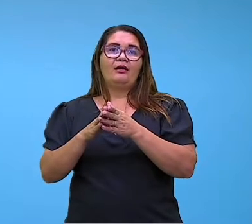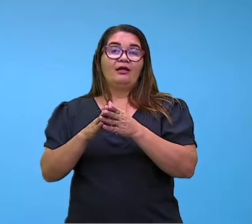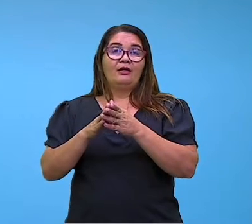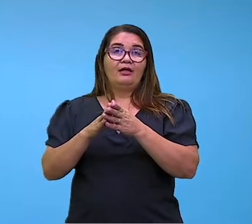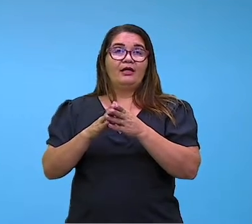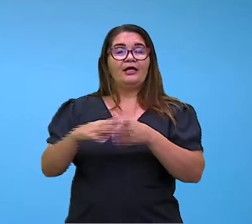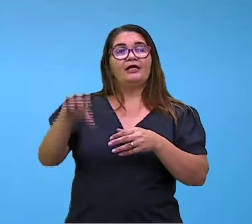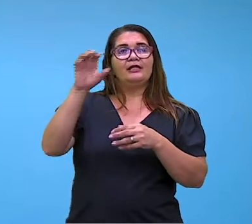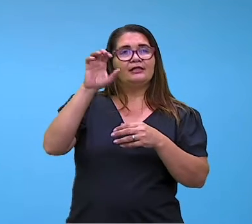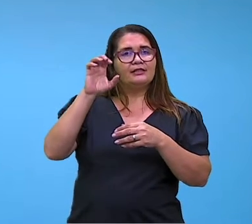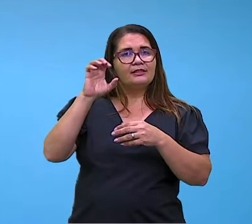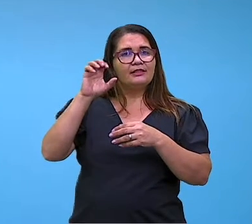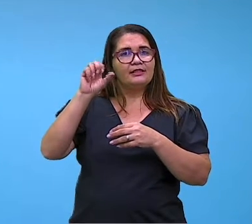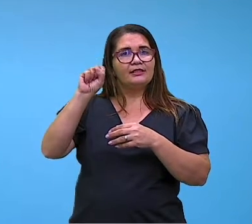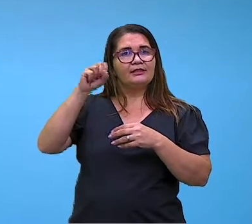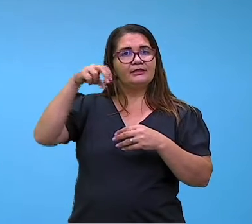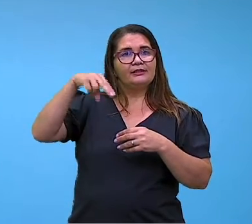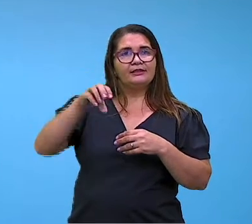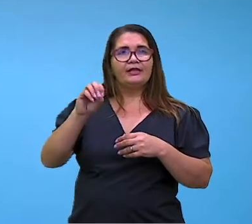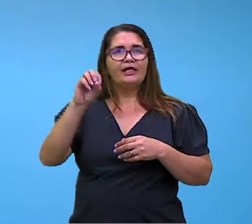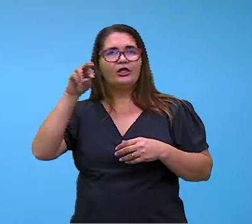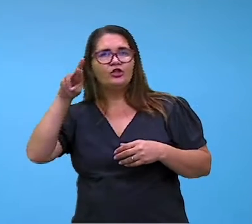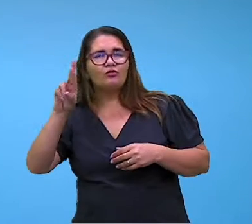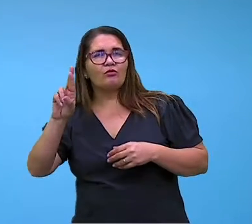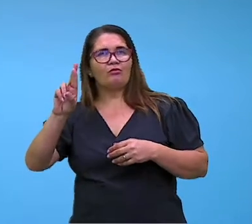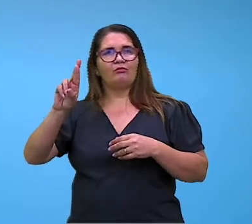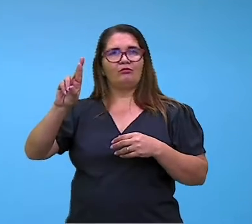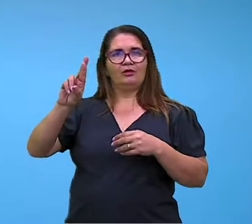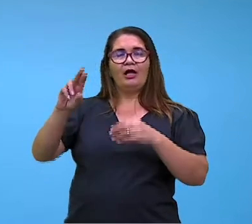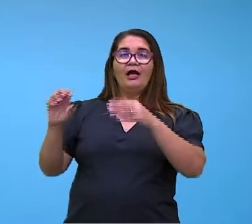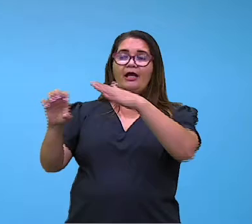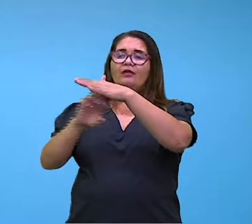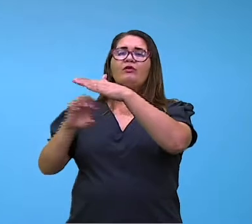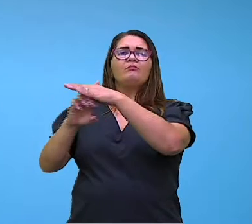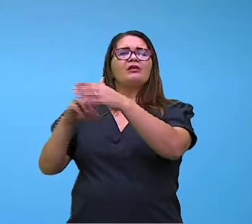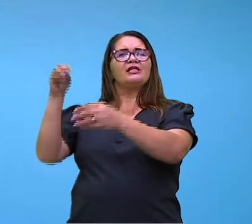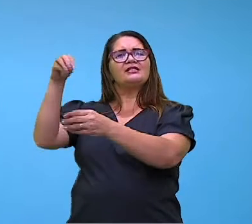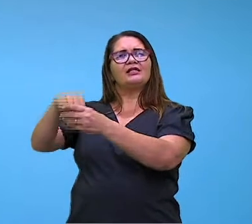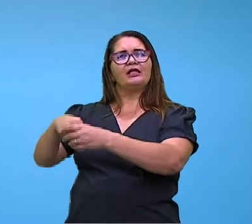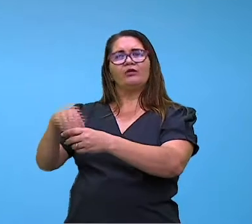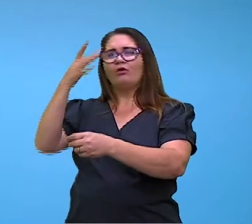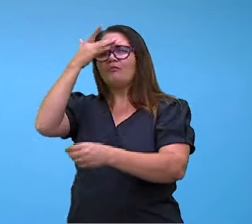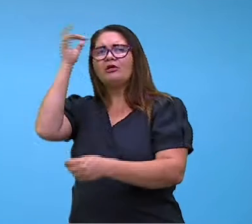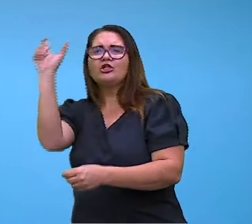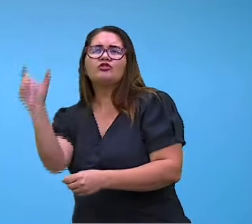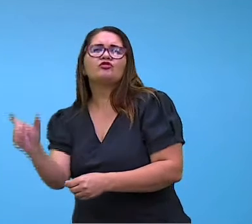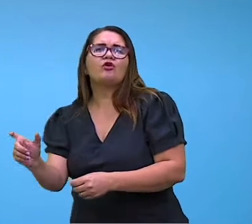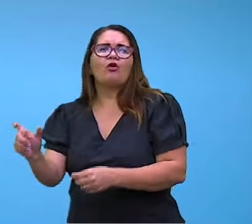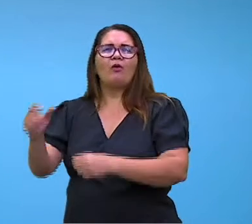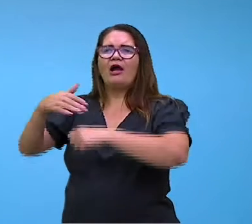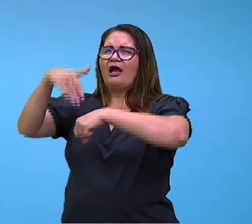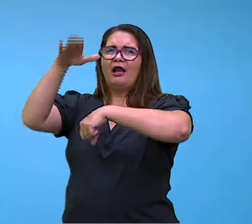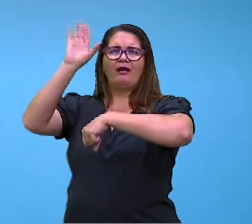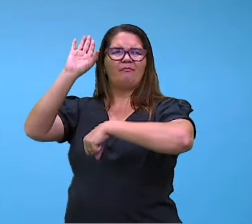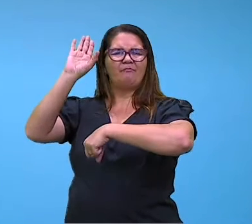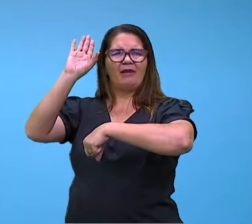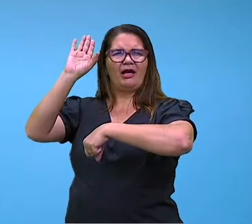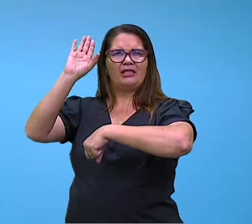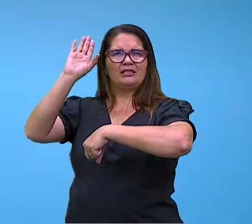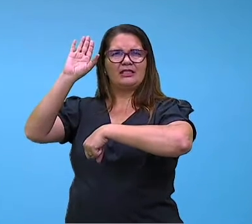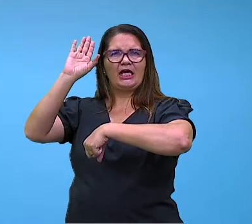sênior, é uma pessoa aí que já está há mais tempo, né? Um mais velho. Stranger, que é